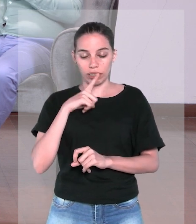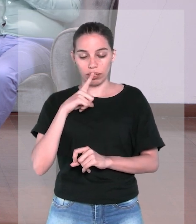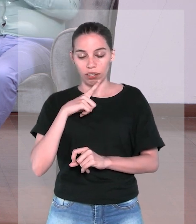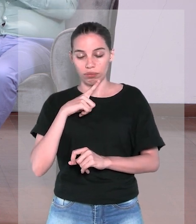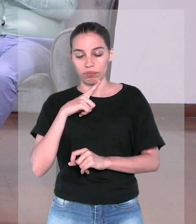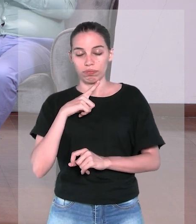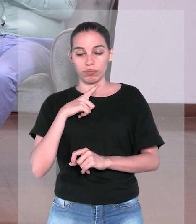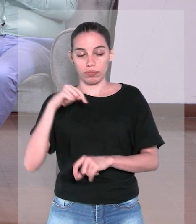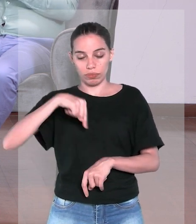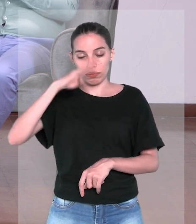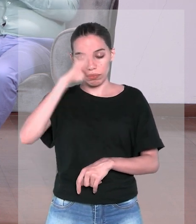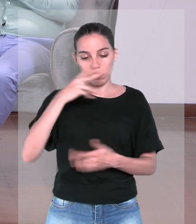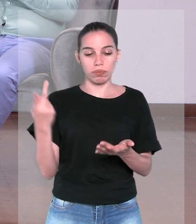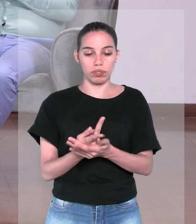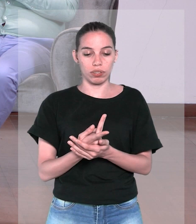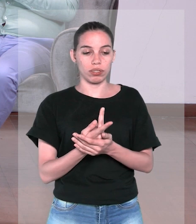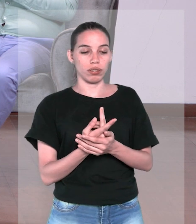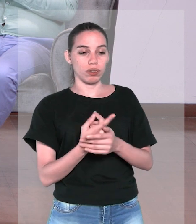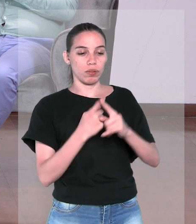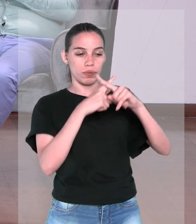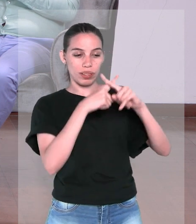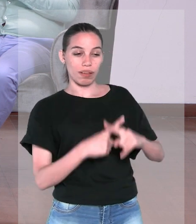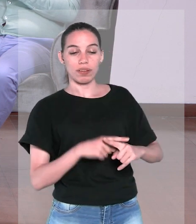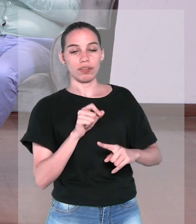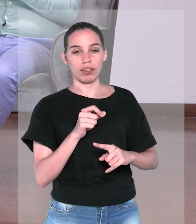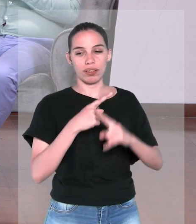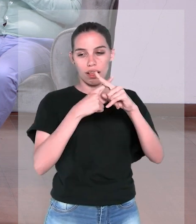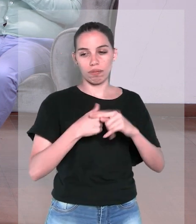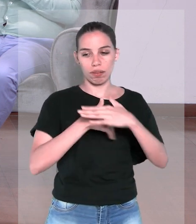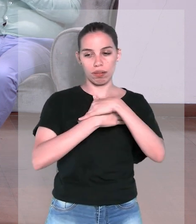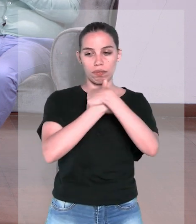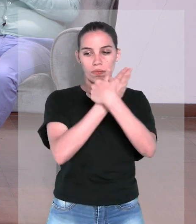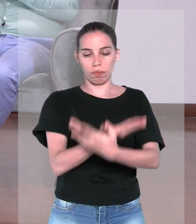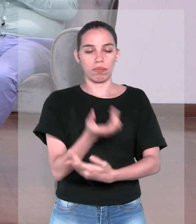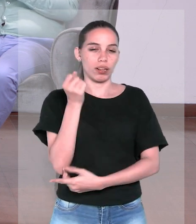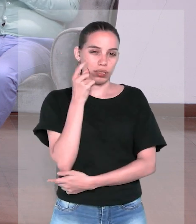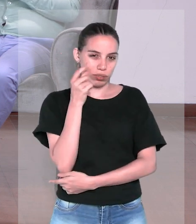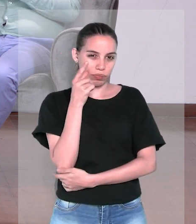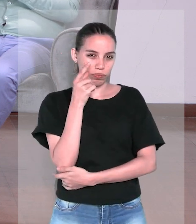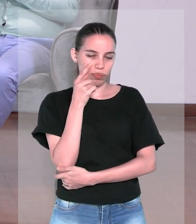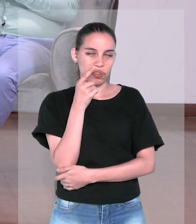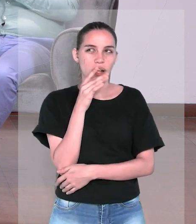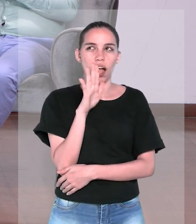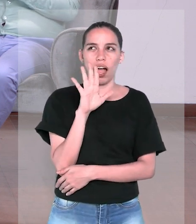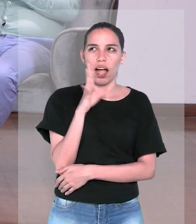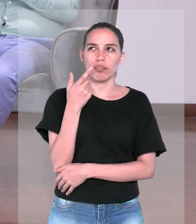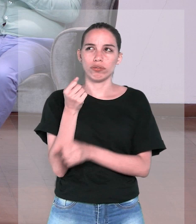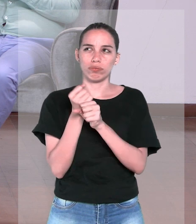como planejar. Você tem grupos que planejam. Eu chamo internets porque existem